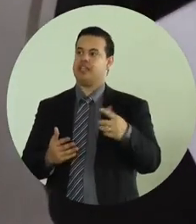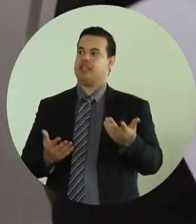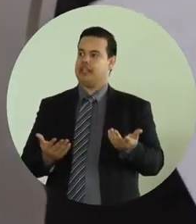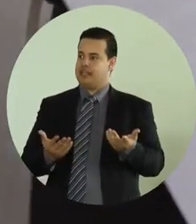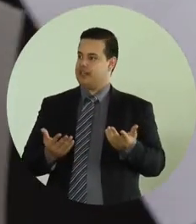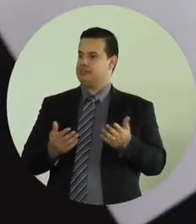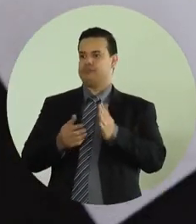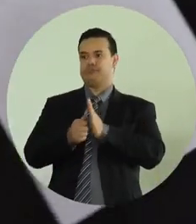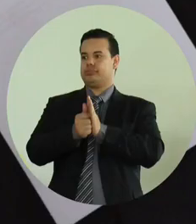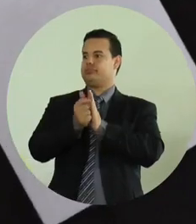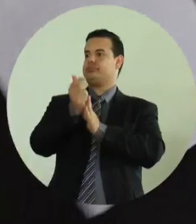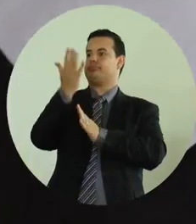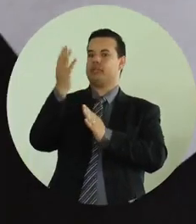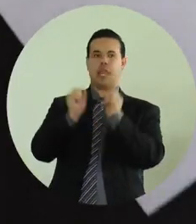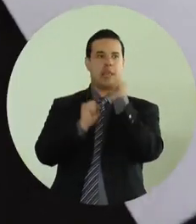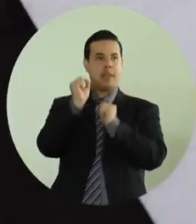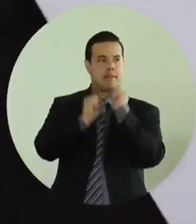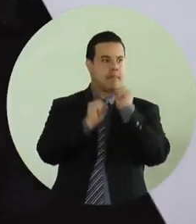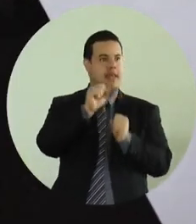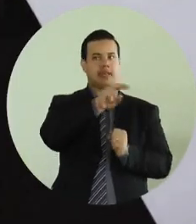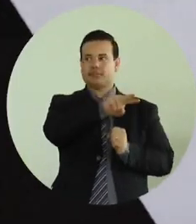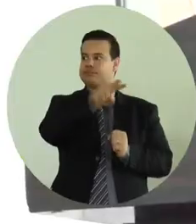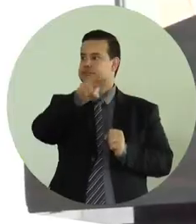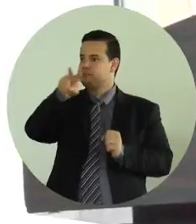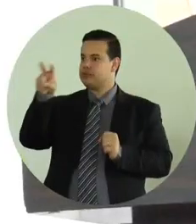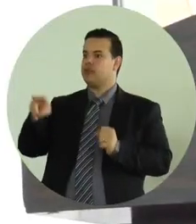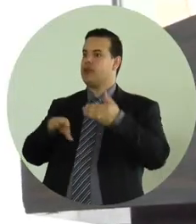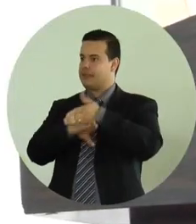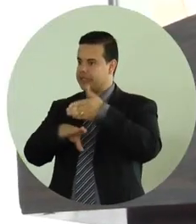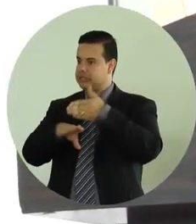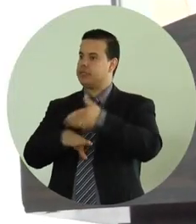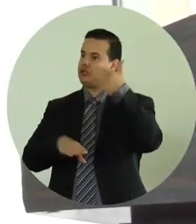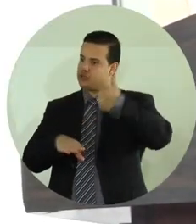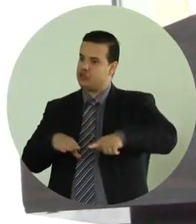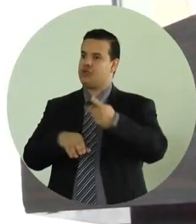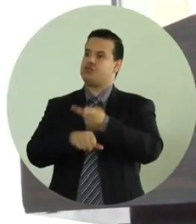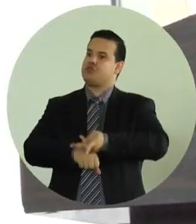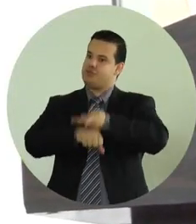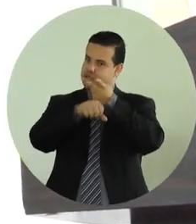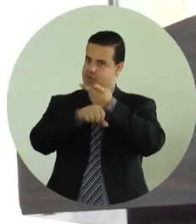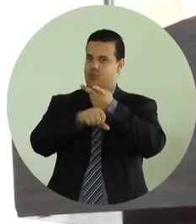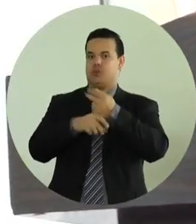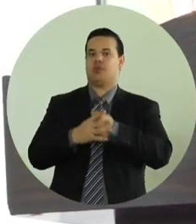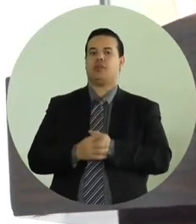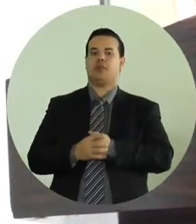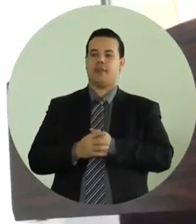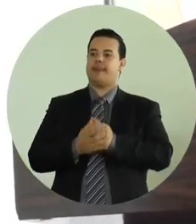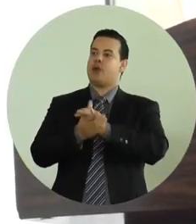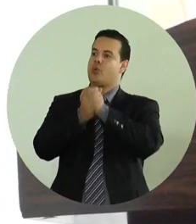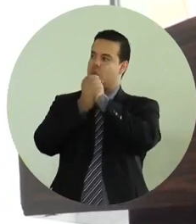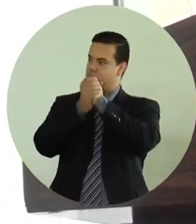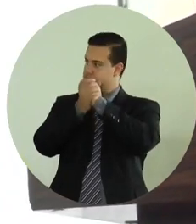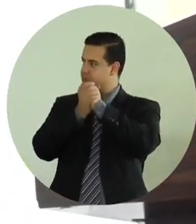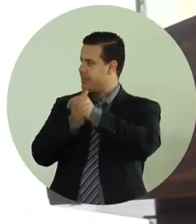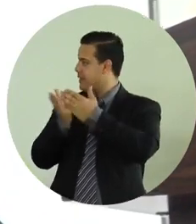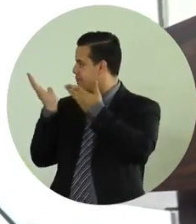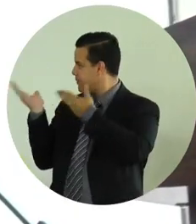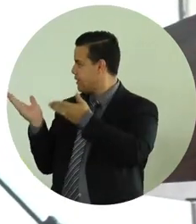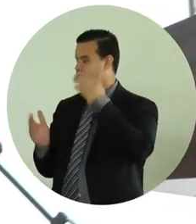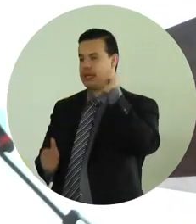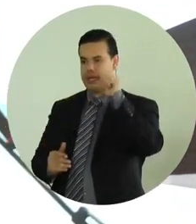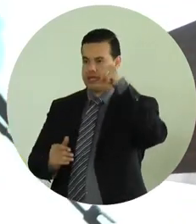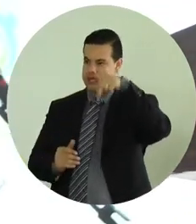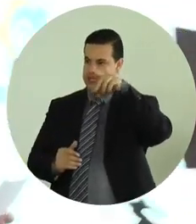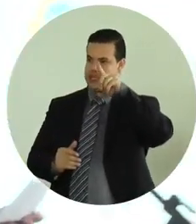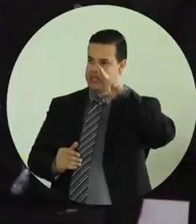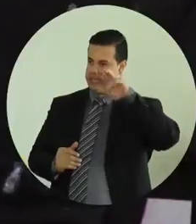e tantas empresas aqui, né, presentes, participando de mais uma edição desse prêmio. Cumprimentar a Andréia, o Pellegrini,